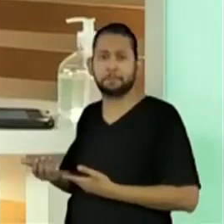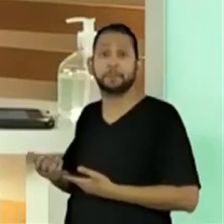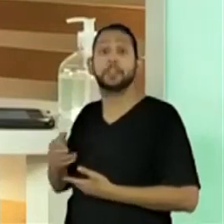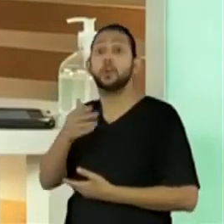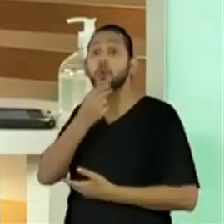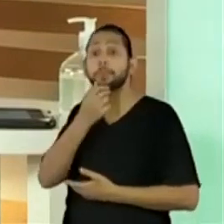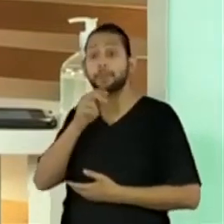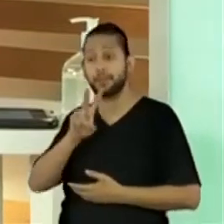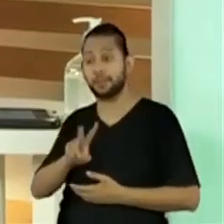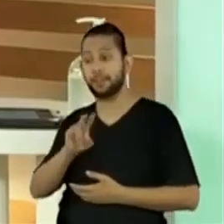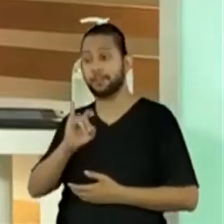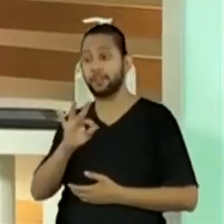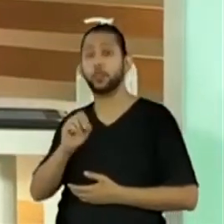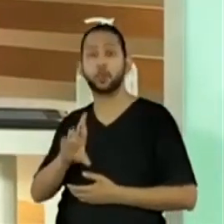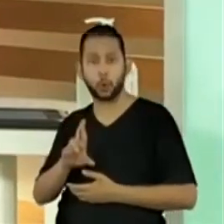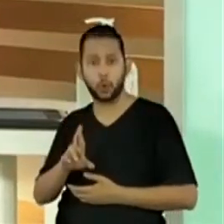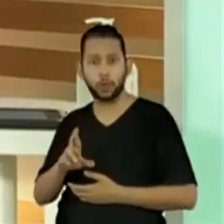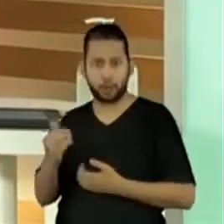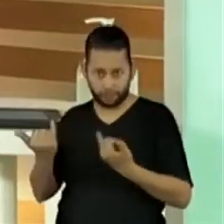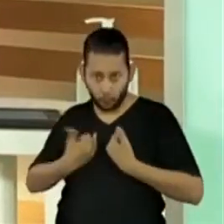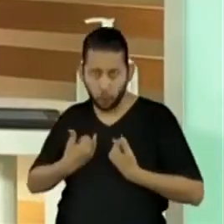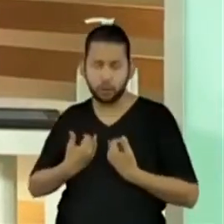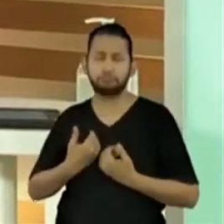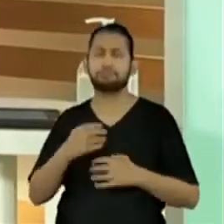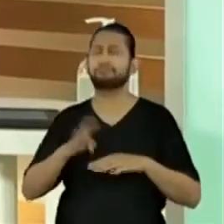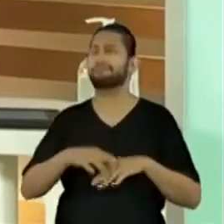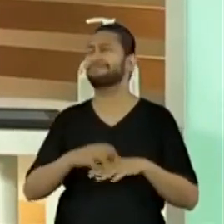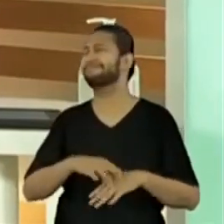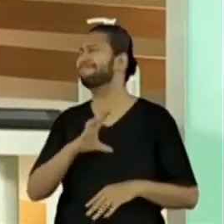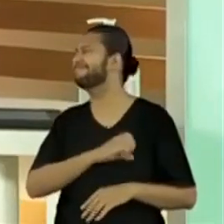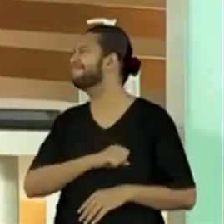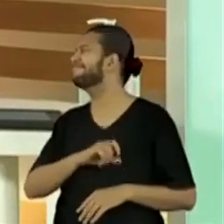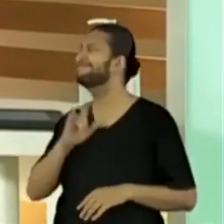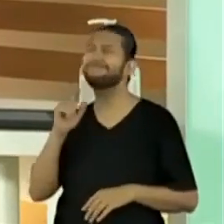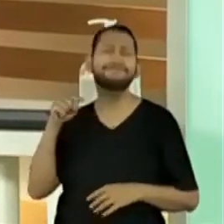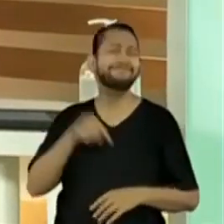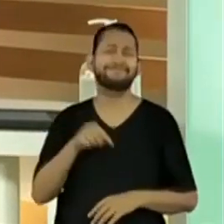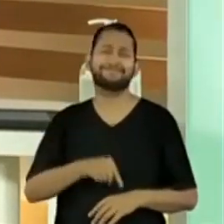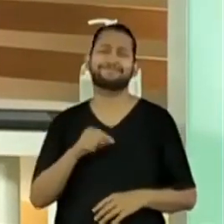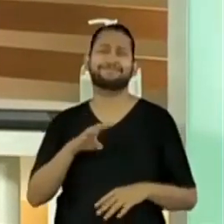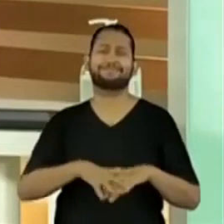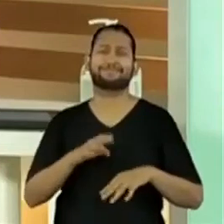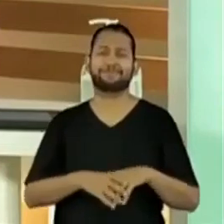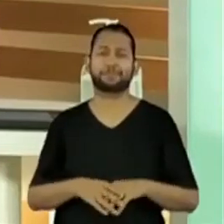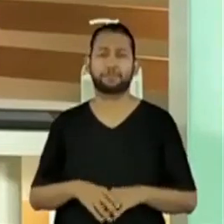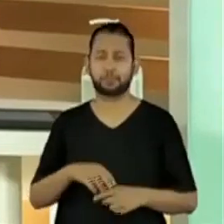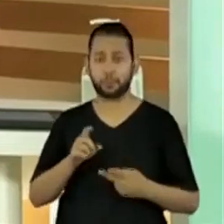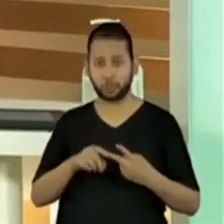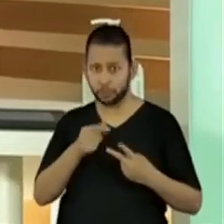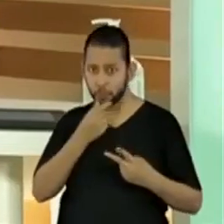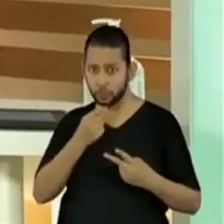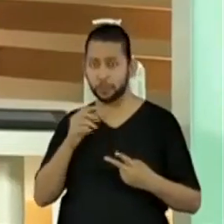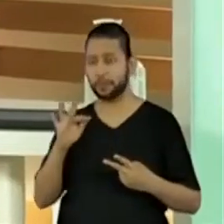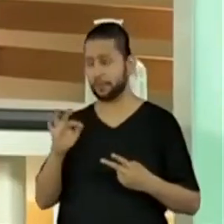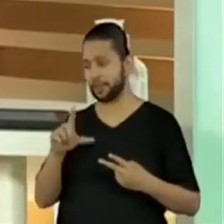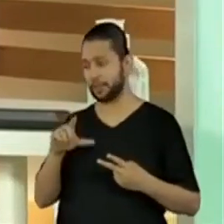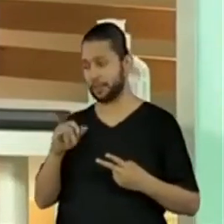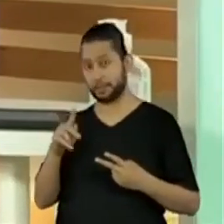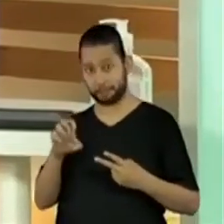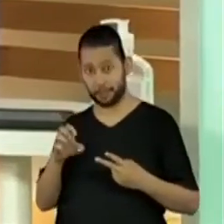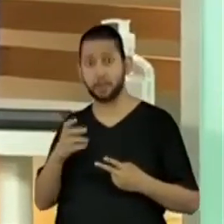Olha, o Vitor diz que ama matemática, eu também, Vitor. Amo matemática, é isso aí. O Felipe diz que manda um beijo para a